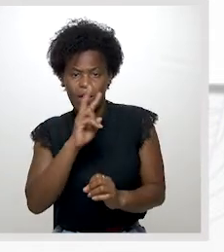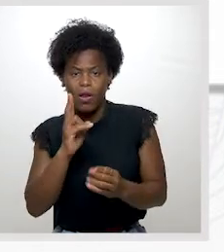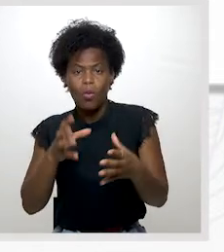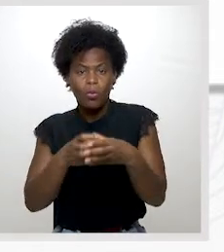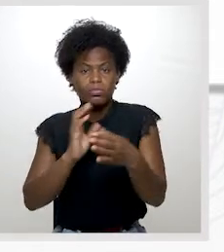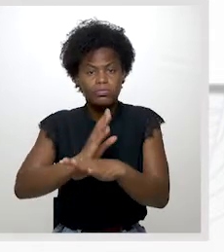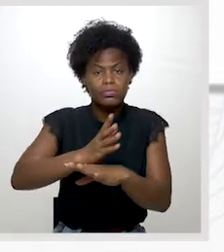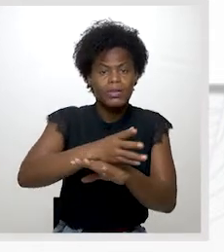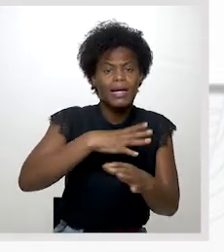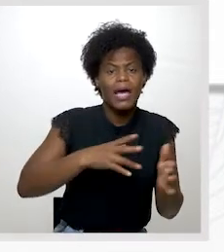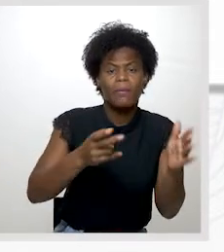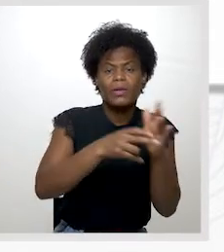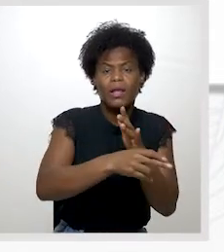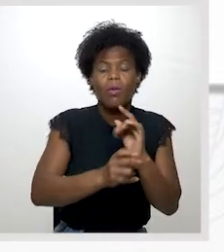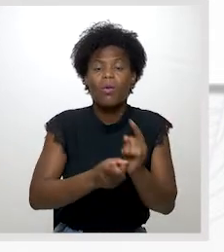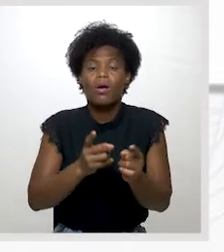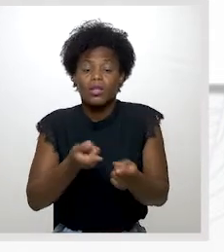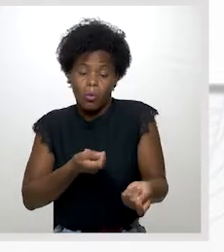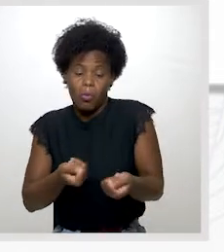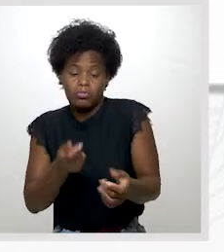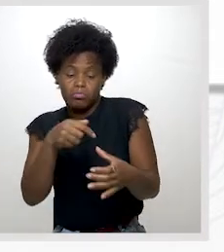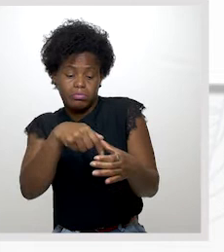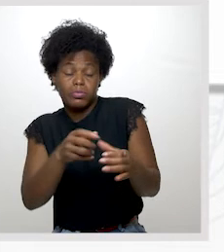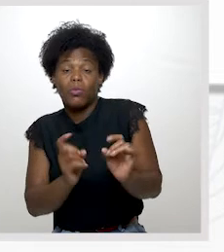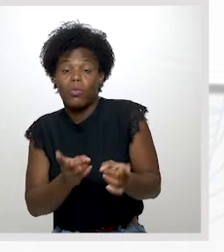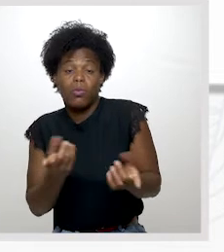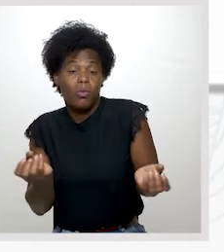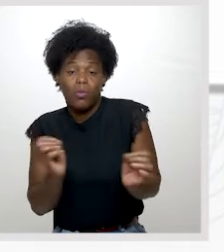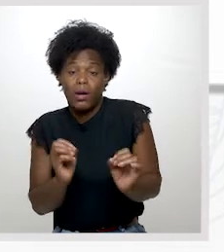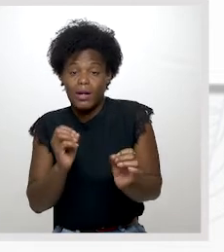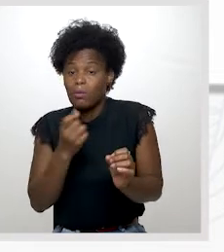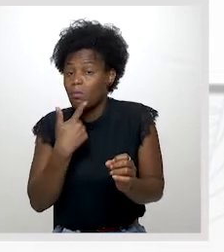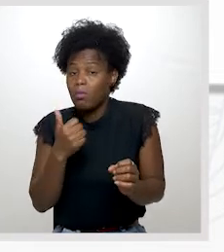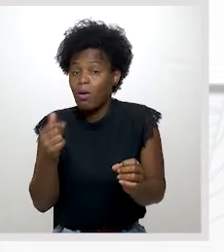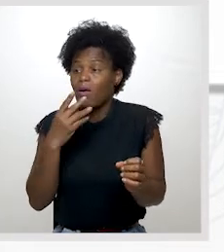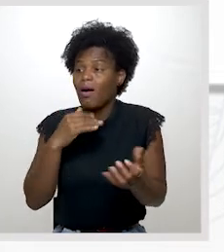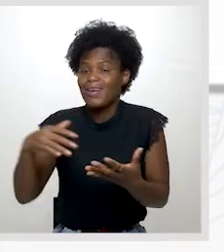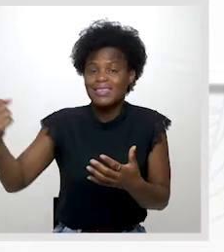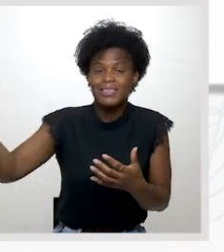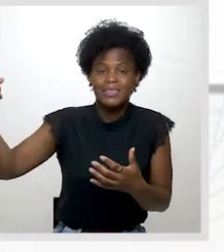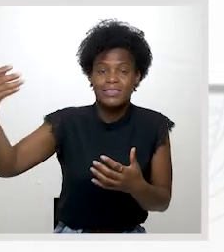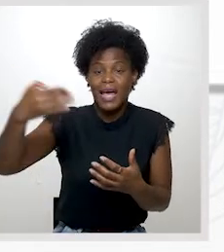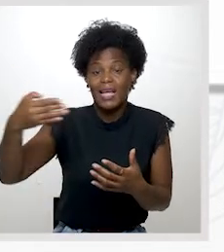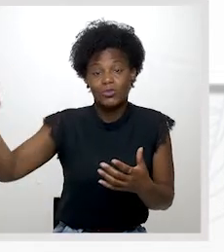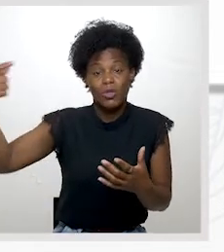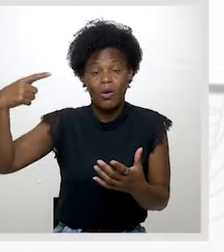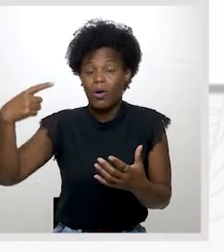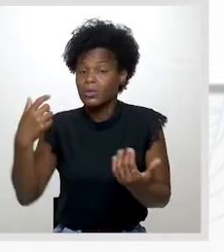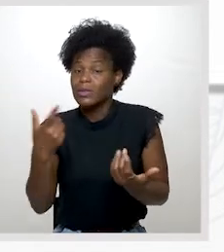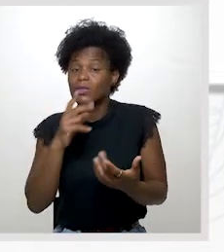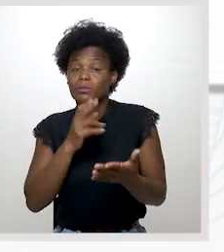que querem entrar e as intenções ou negócios que trazem. Não pôde 7 sóis responder, porque o